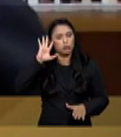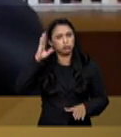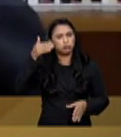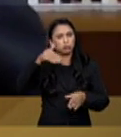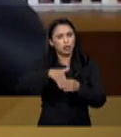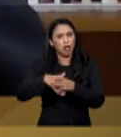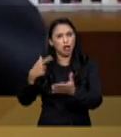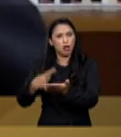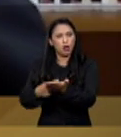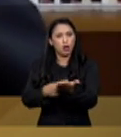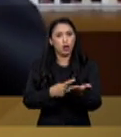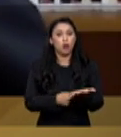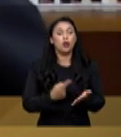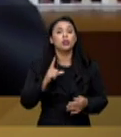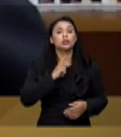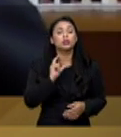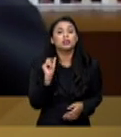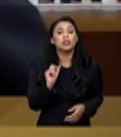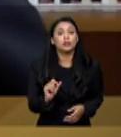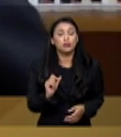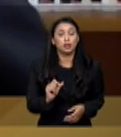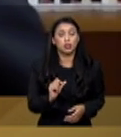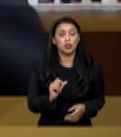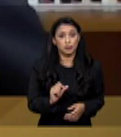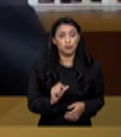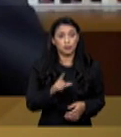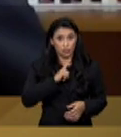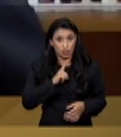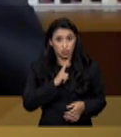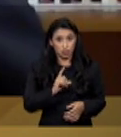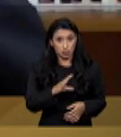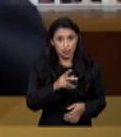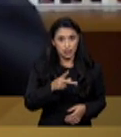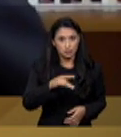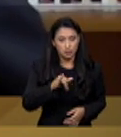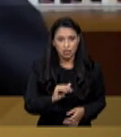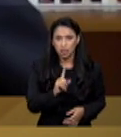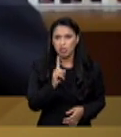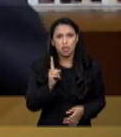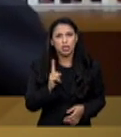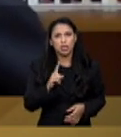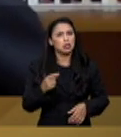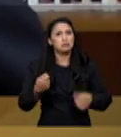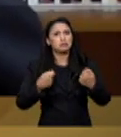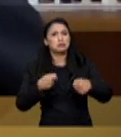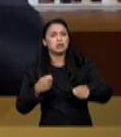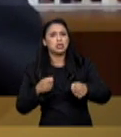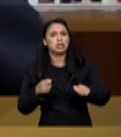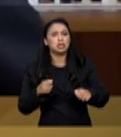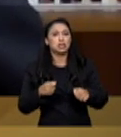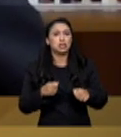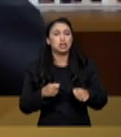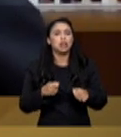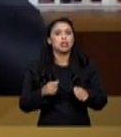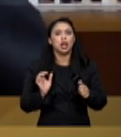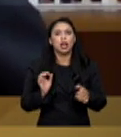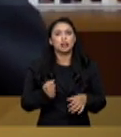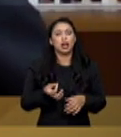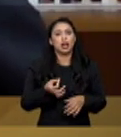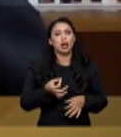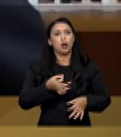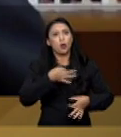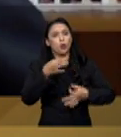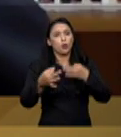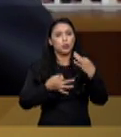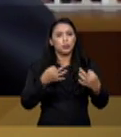passagem, se assentou a garantia de instalação da CPI independe de deliberação plenária, seja